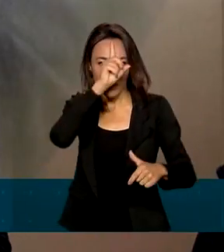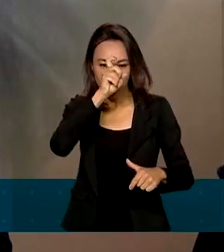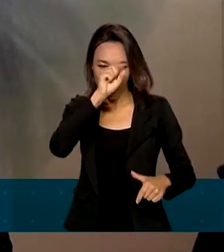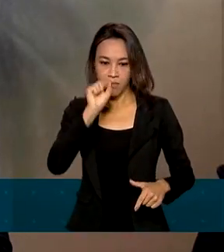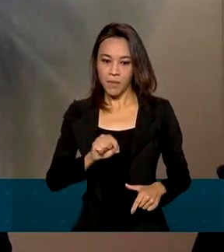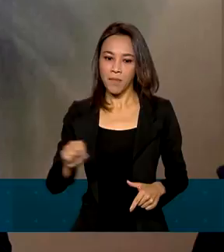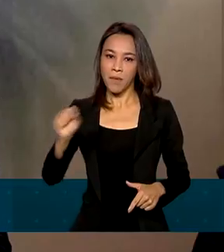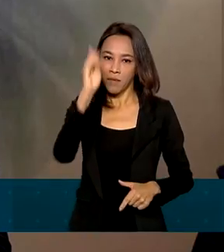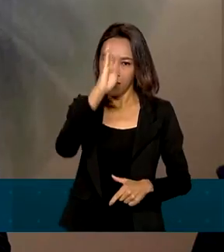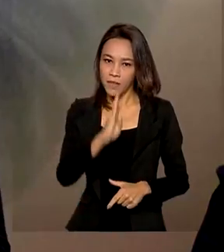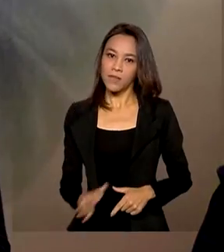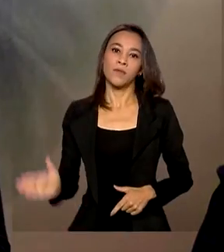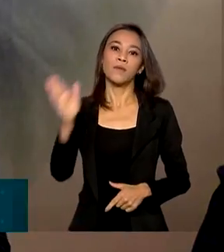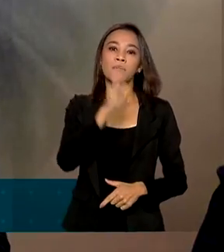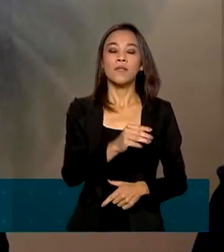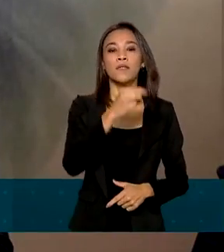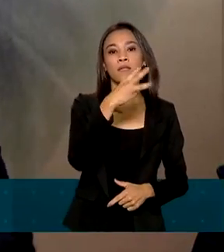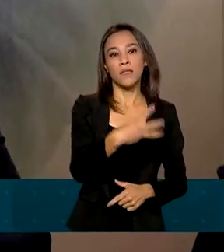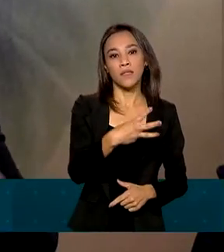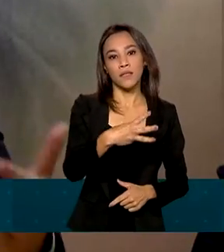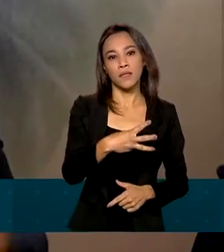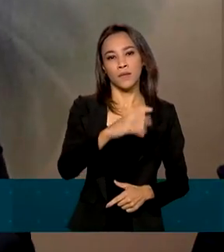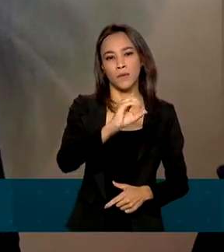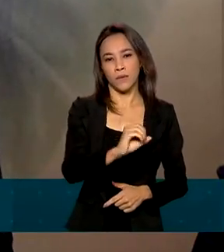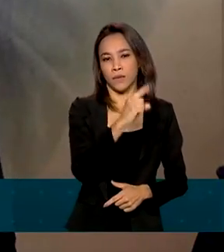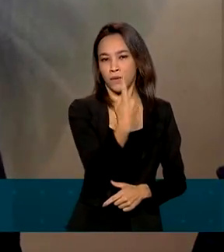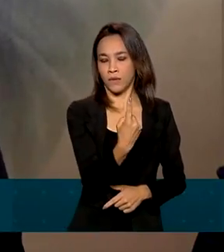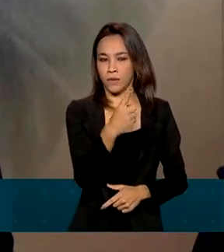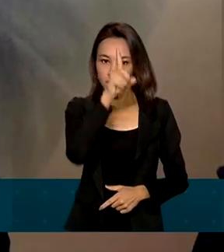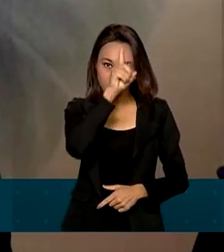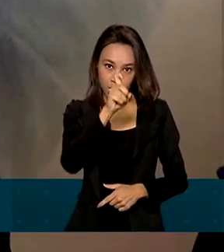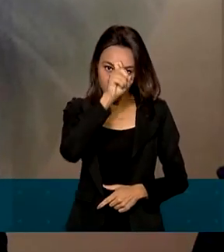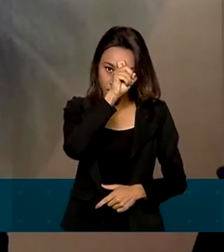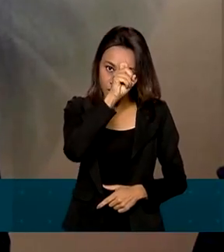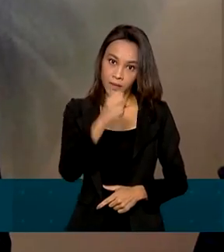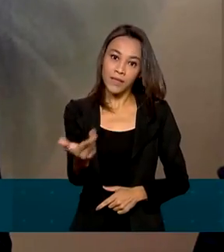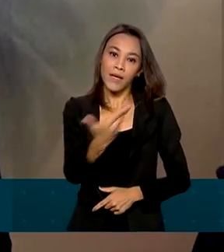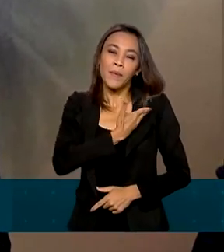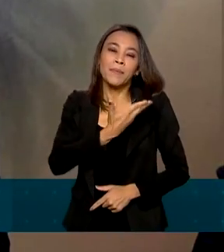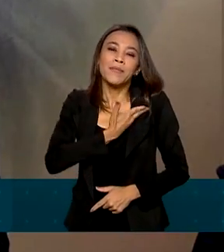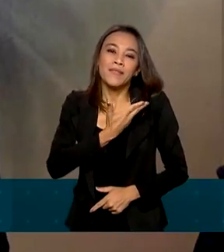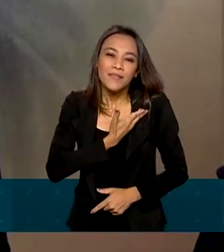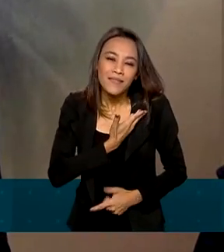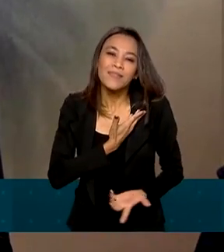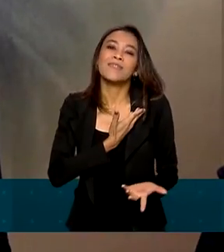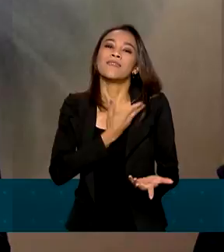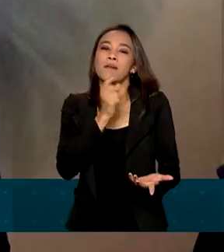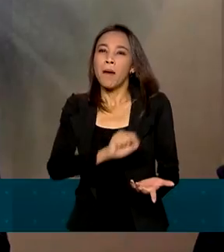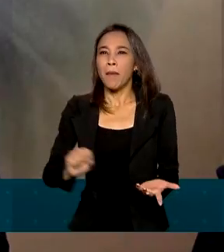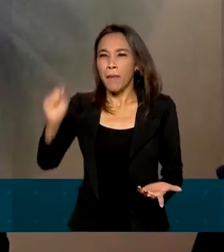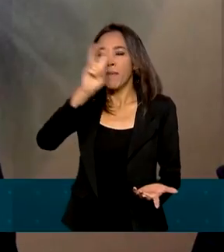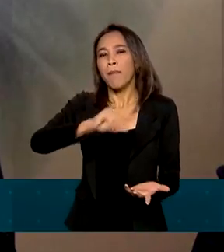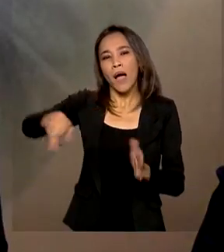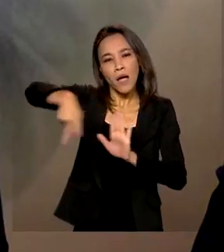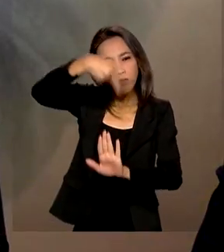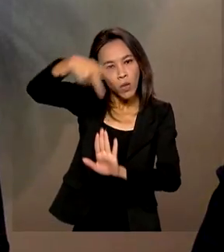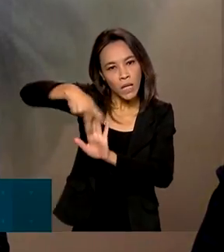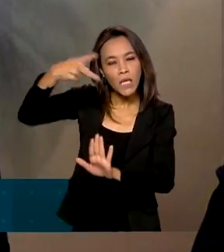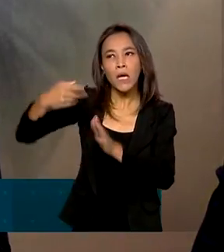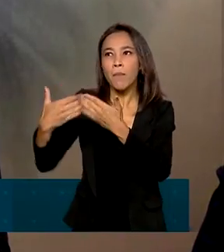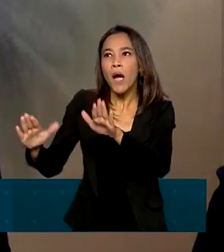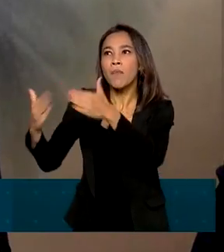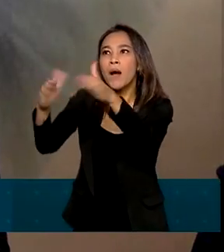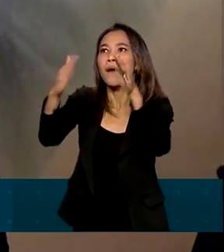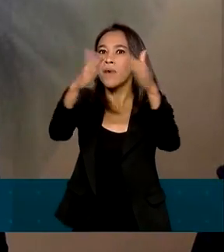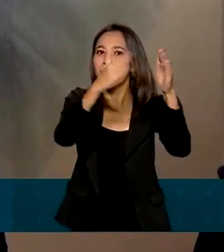hoje ele tem 301 hospitais amigos da criança e com essa nova portaria vai aumentar. E aí quanto mais hospitais amigos da criança, melhor,